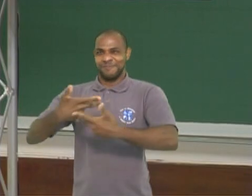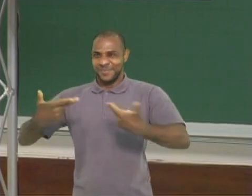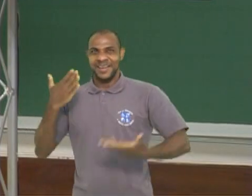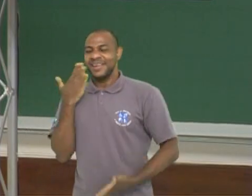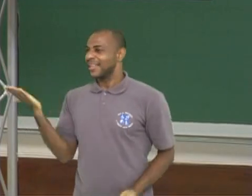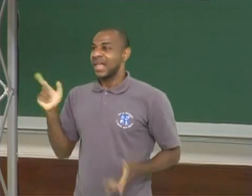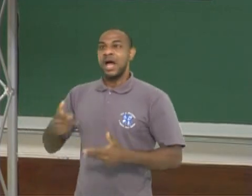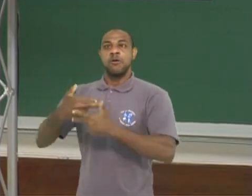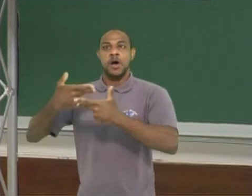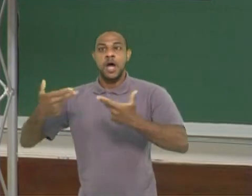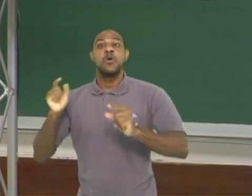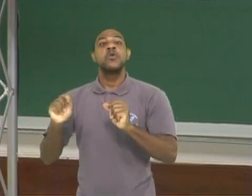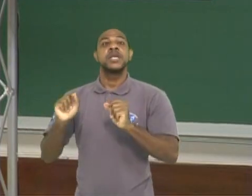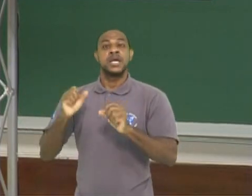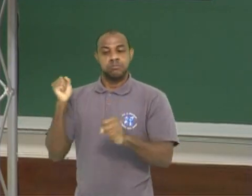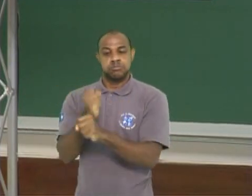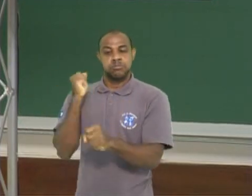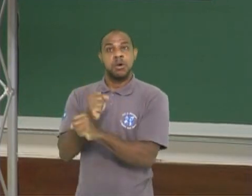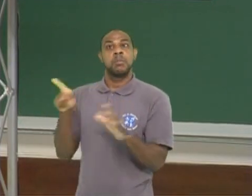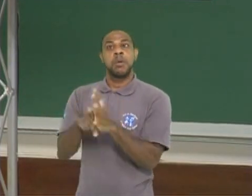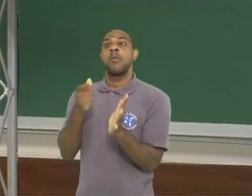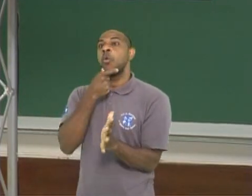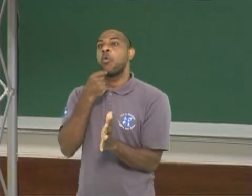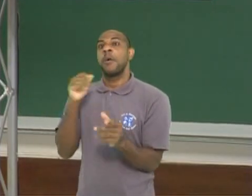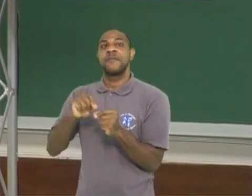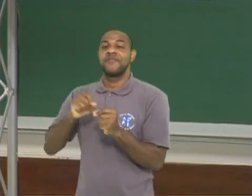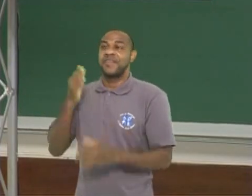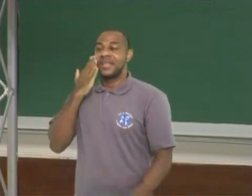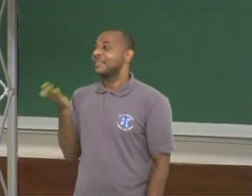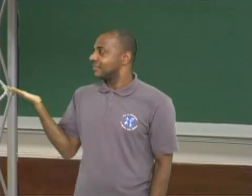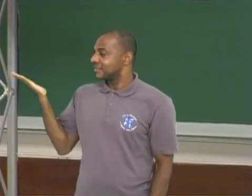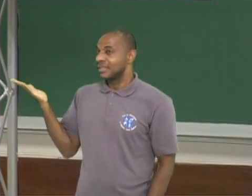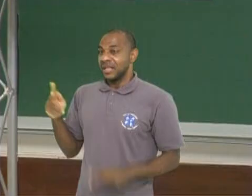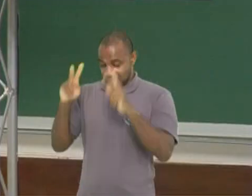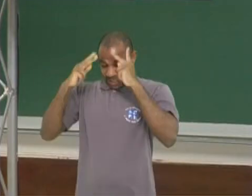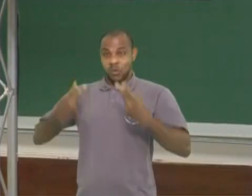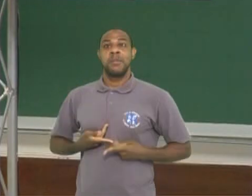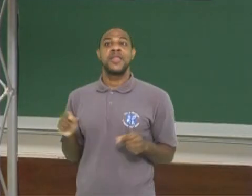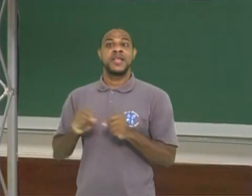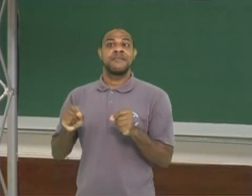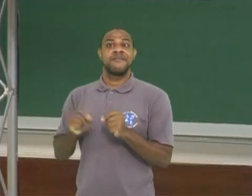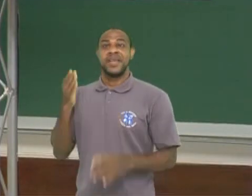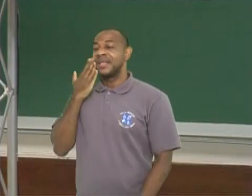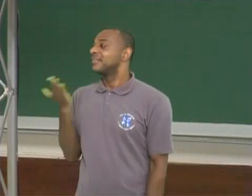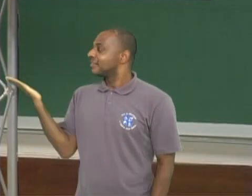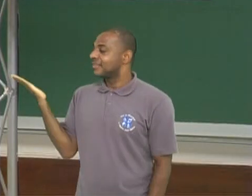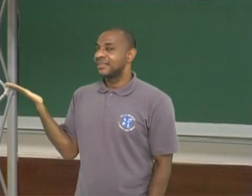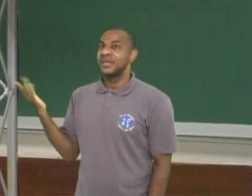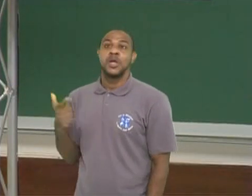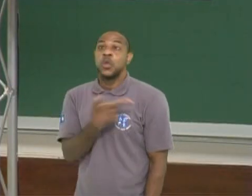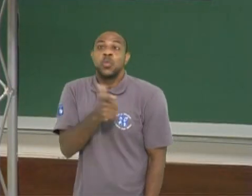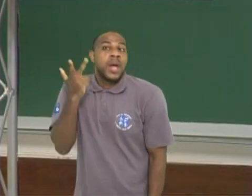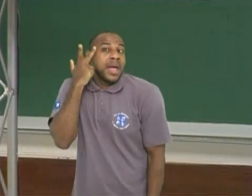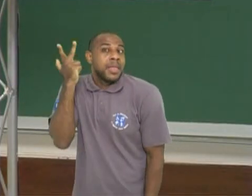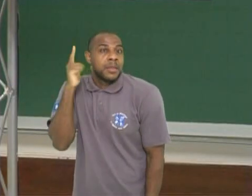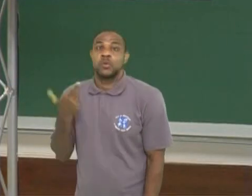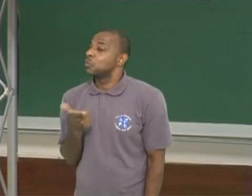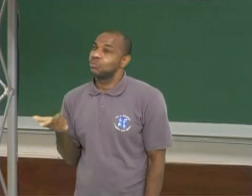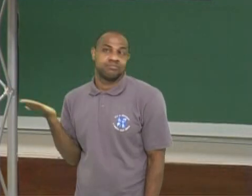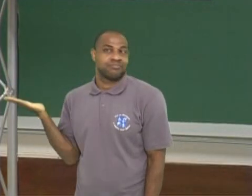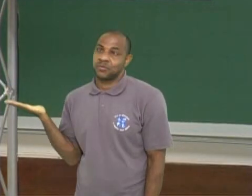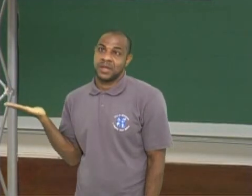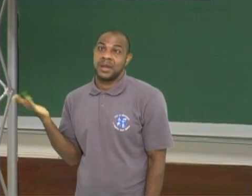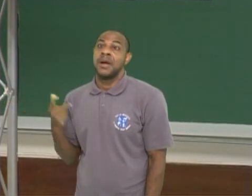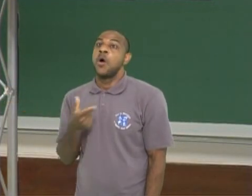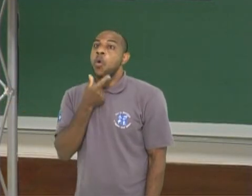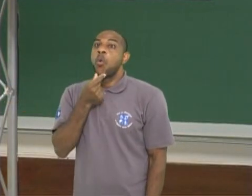aqueles elementos construídos pelo homem, pelo ser humano, né? São tudo aquilo que ele